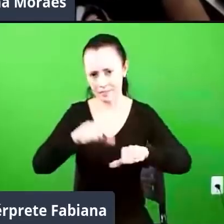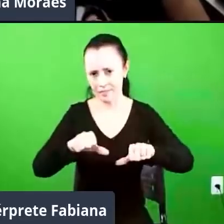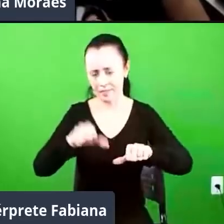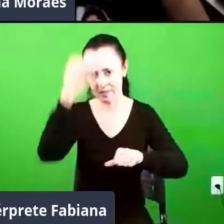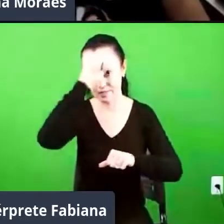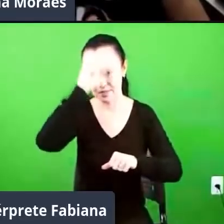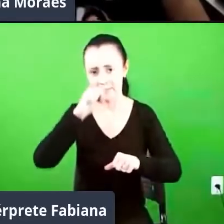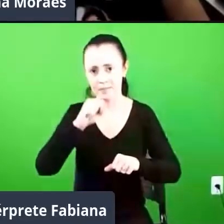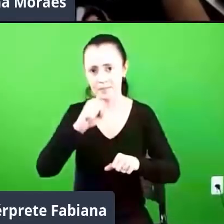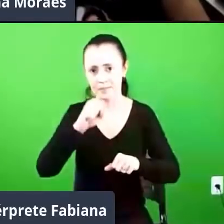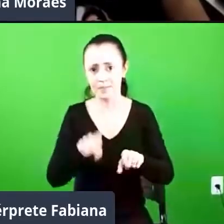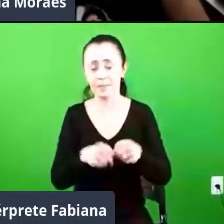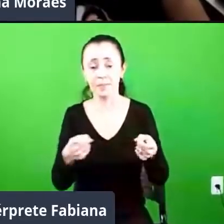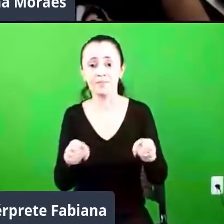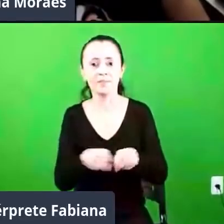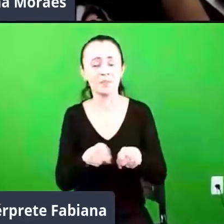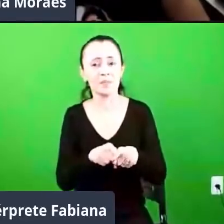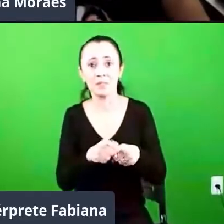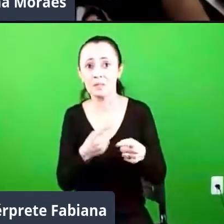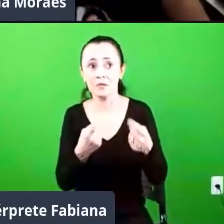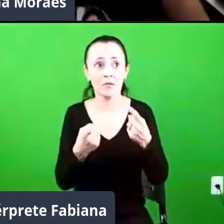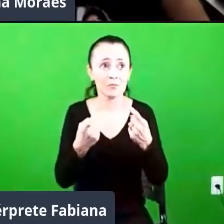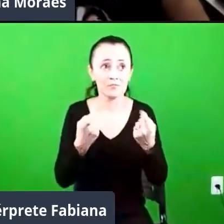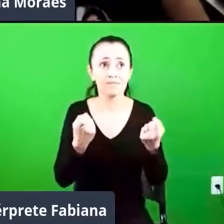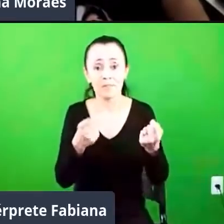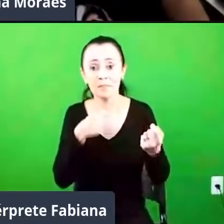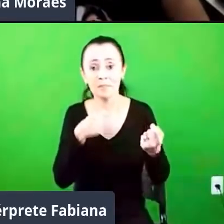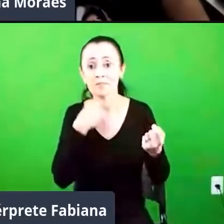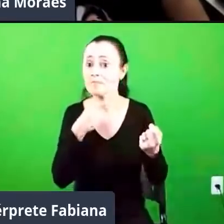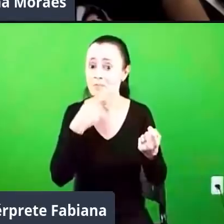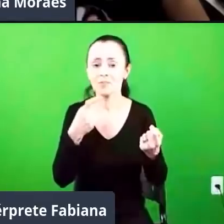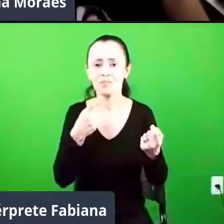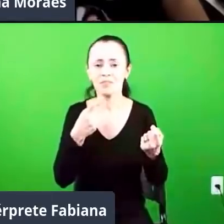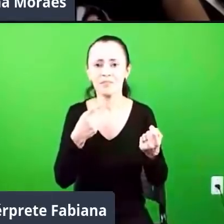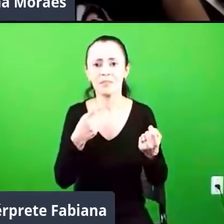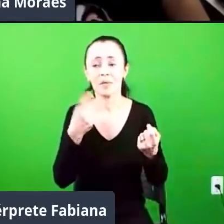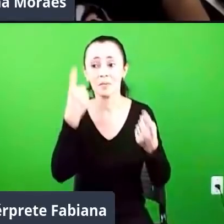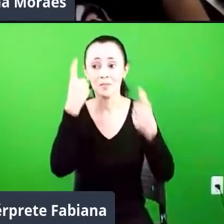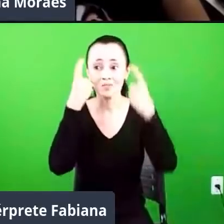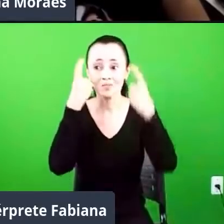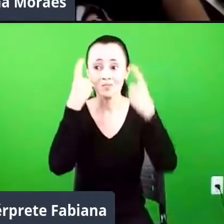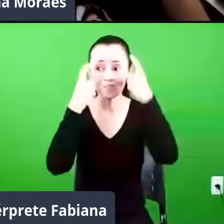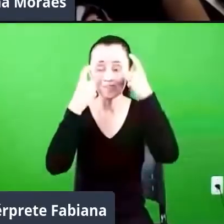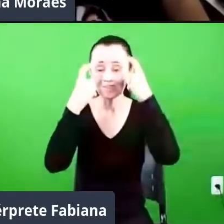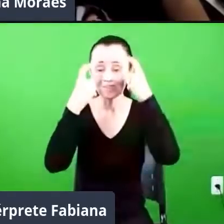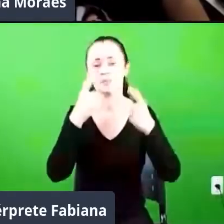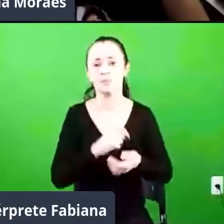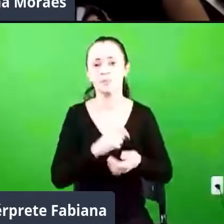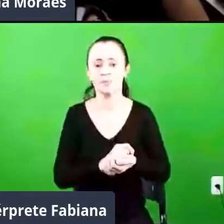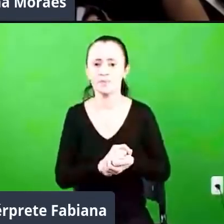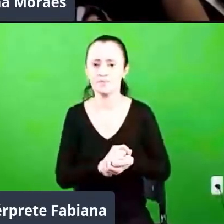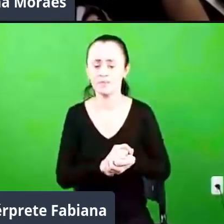é perigoso, né? É uma decisão que é preocupante também. Tem um lado realmente que, puxa vida, o sujeito